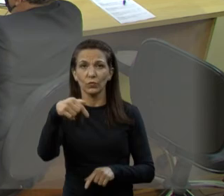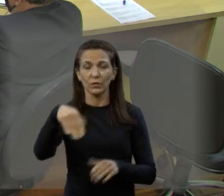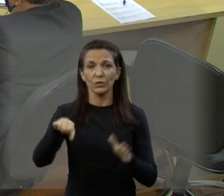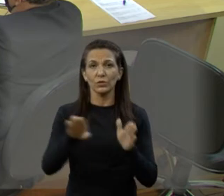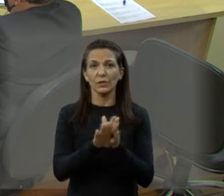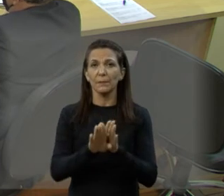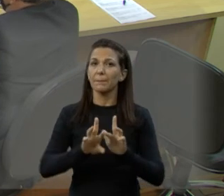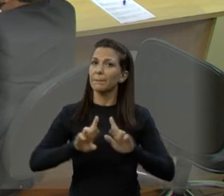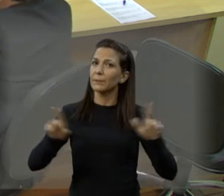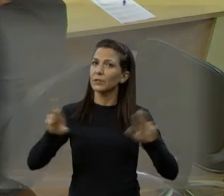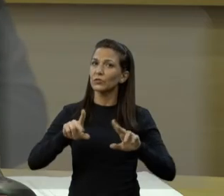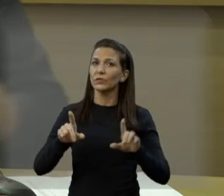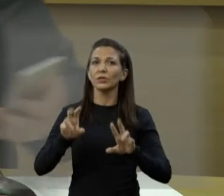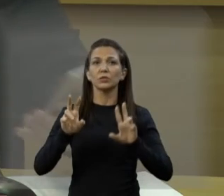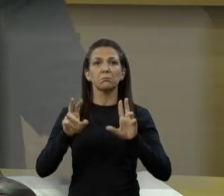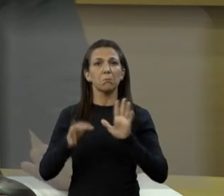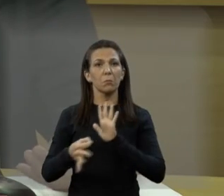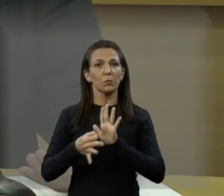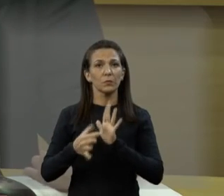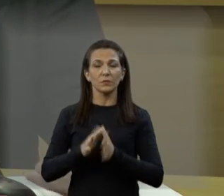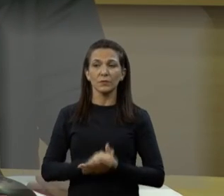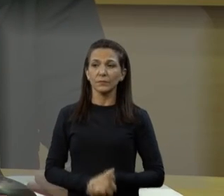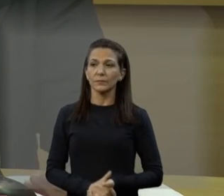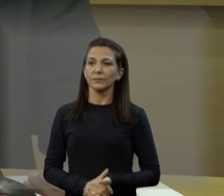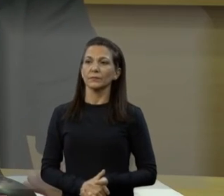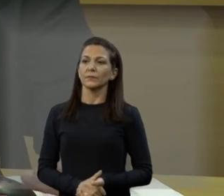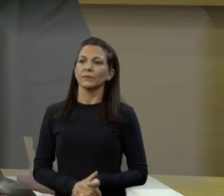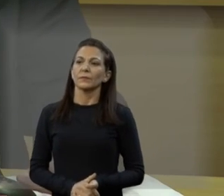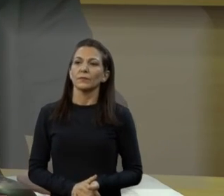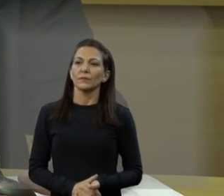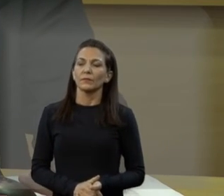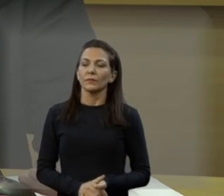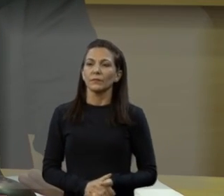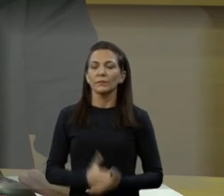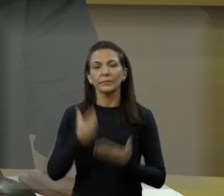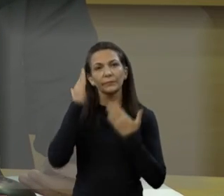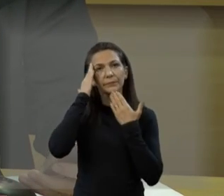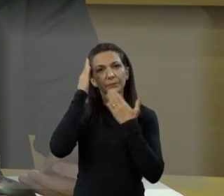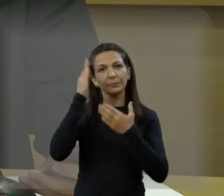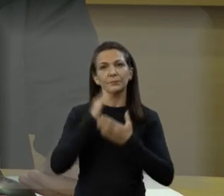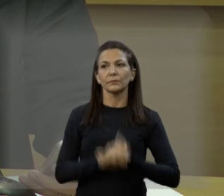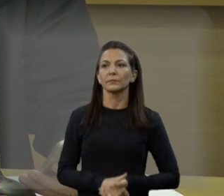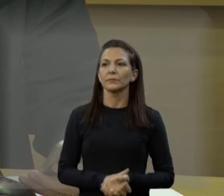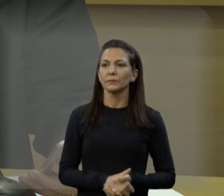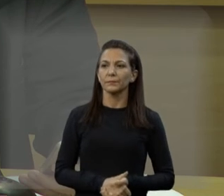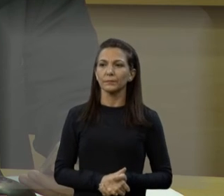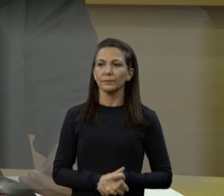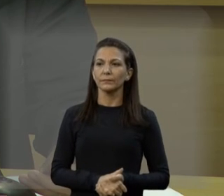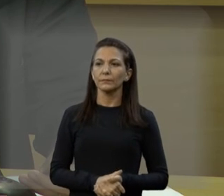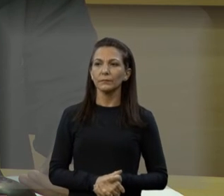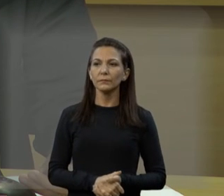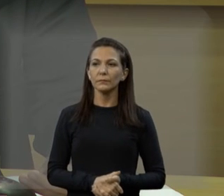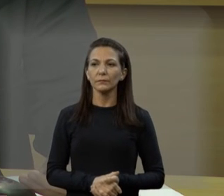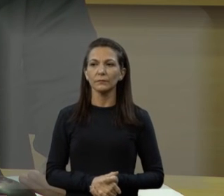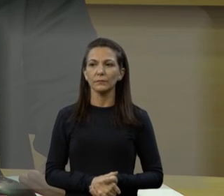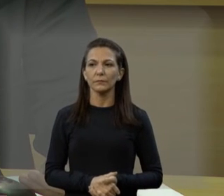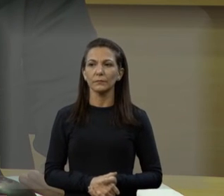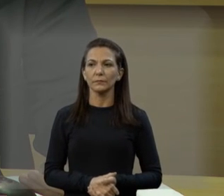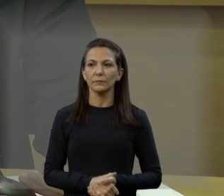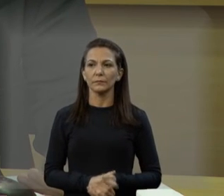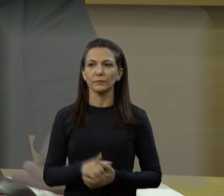aqui na casa obrigado presidente e obrigado vereador e com a palavra